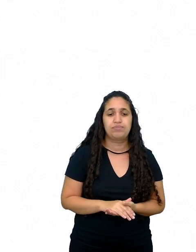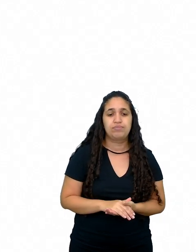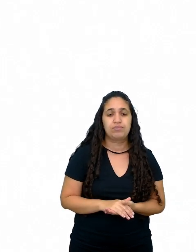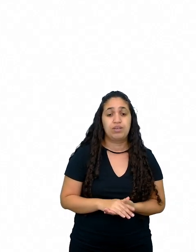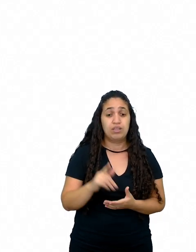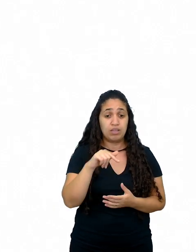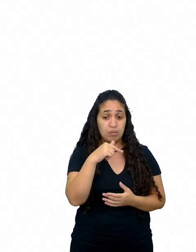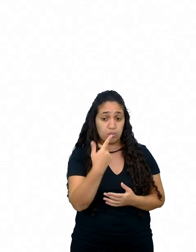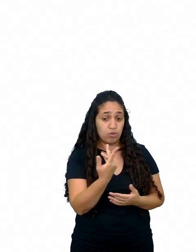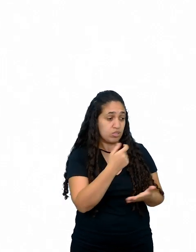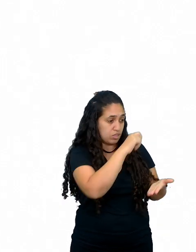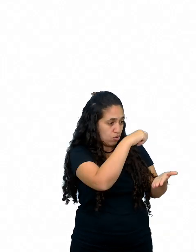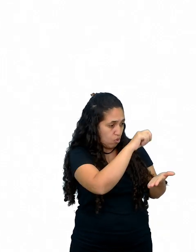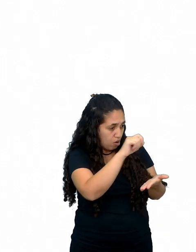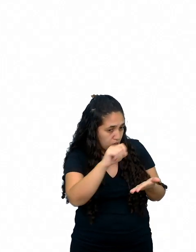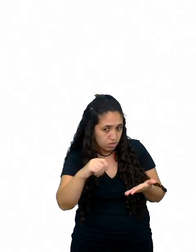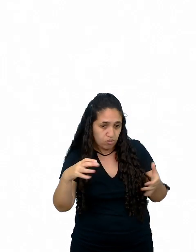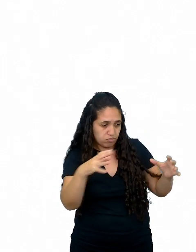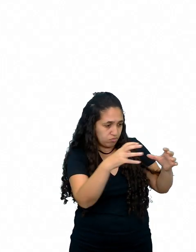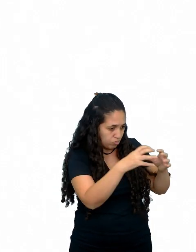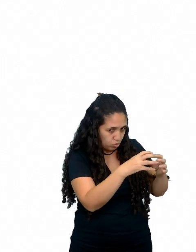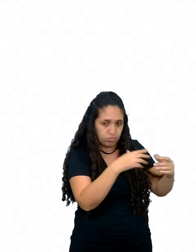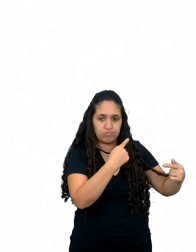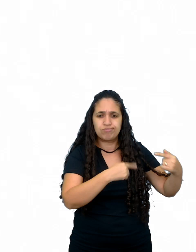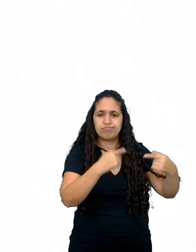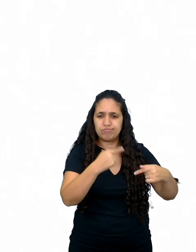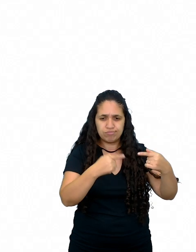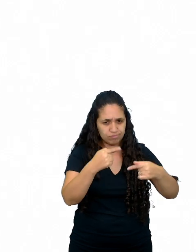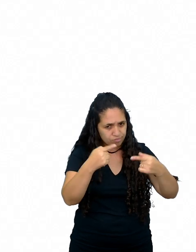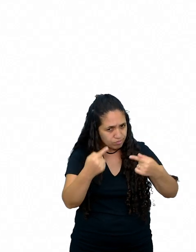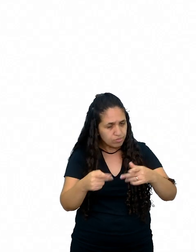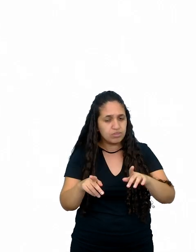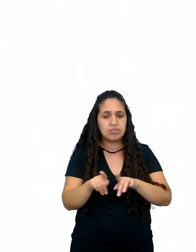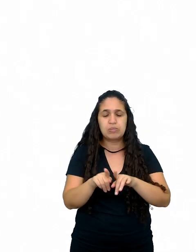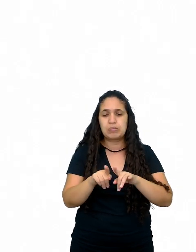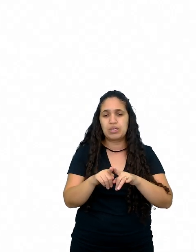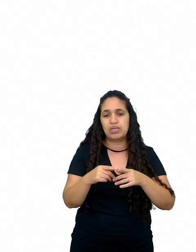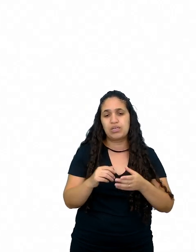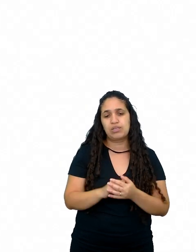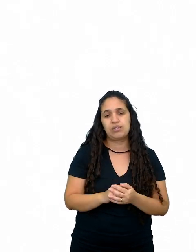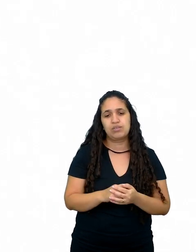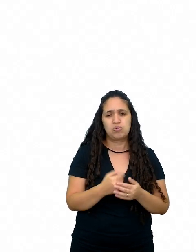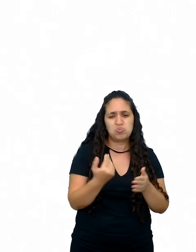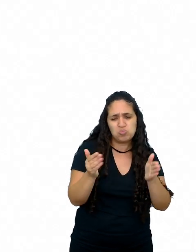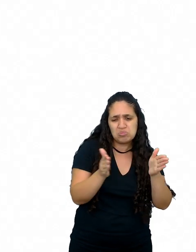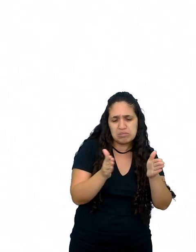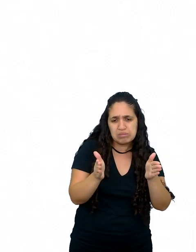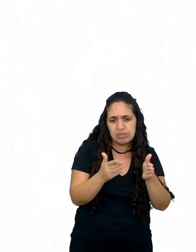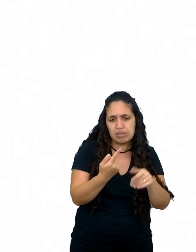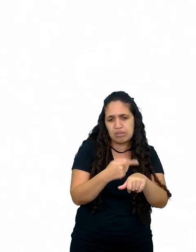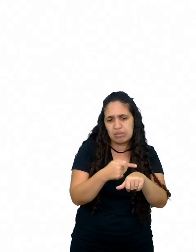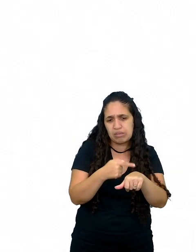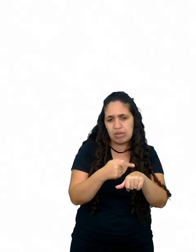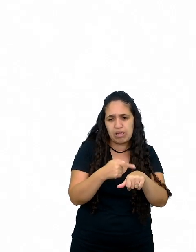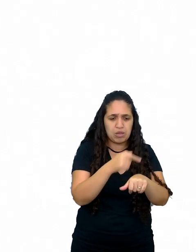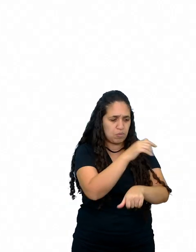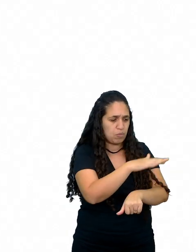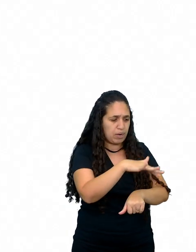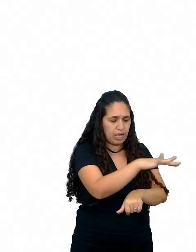correção coletiva, eu posso deixar algum tempo para eles